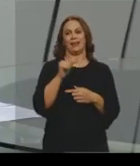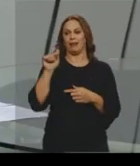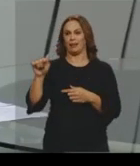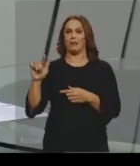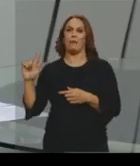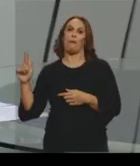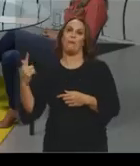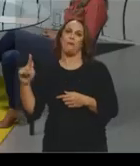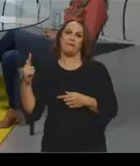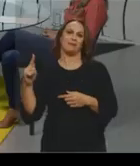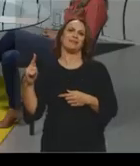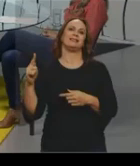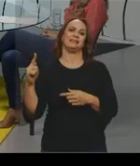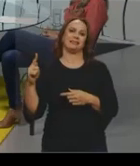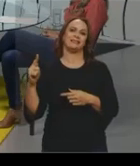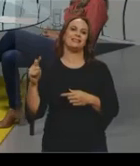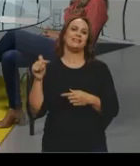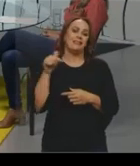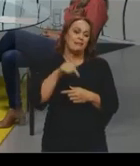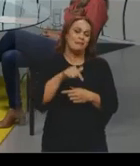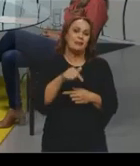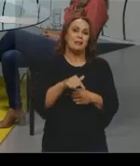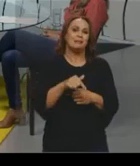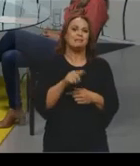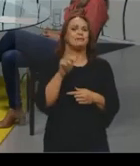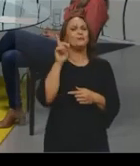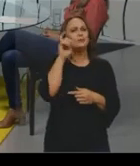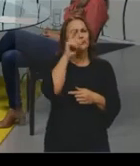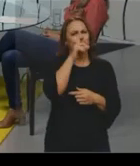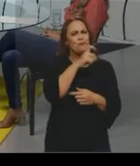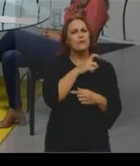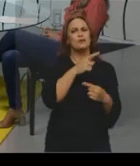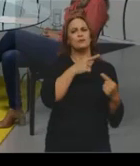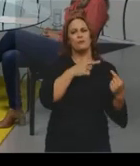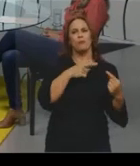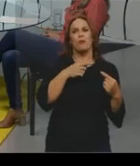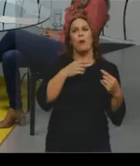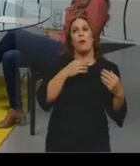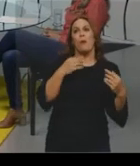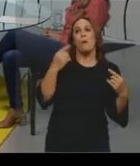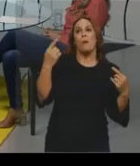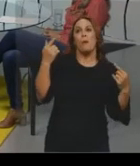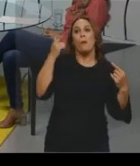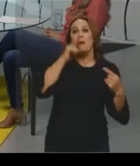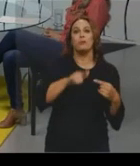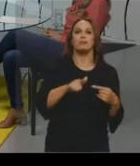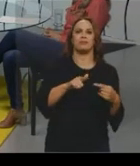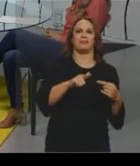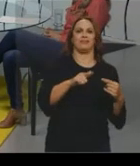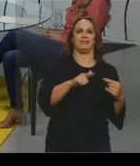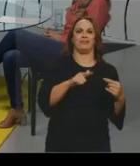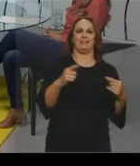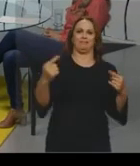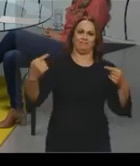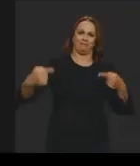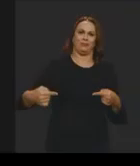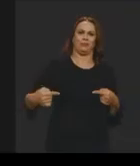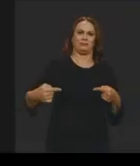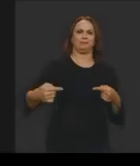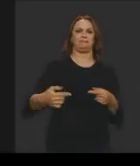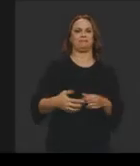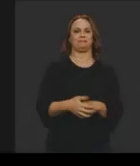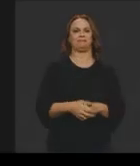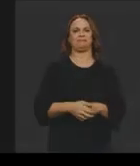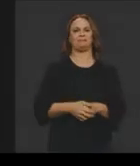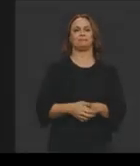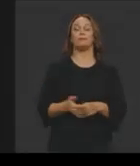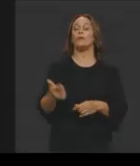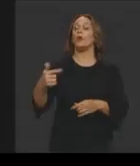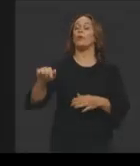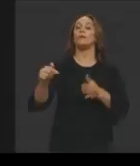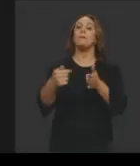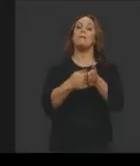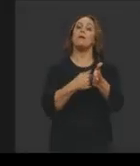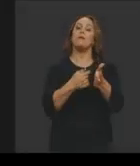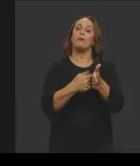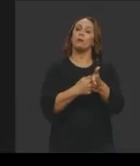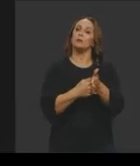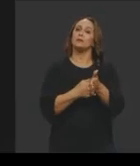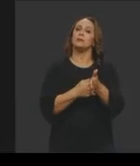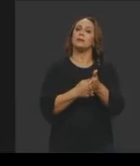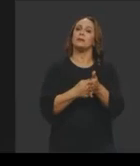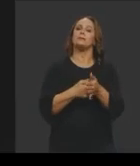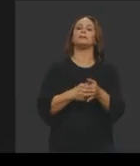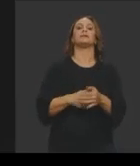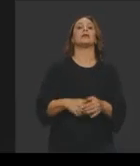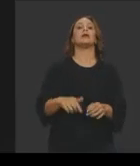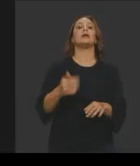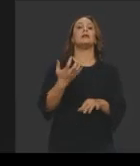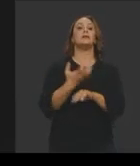mundo. Entendido. Vamos para a próxima. Próxima pergunta também é para o professor Leonardo. Por que há diferentes tipos de blocos, se